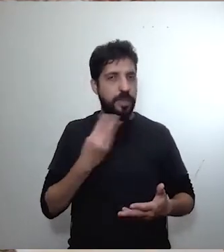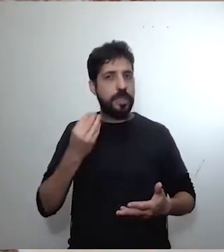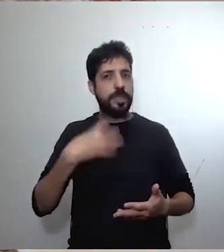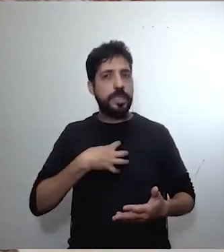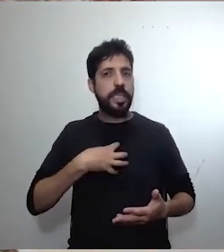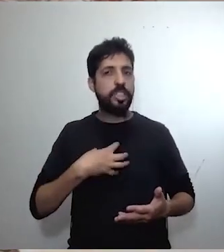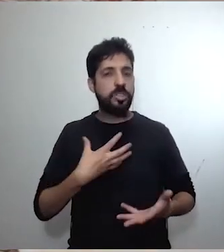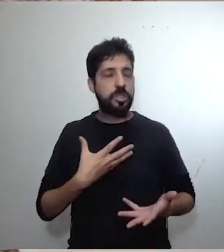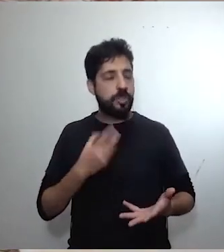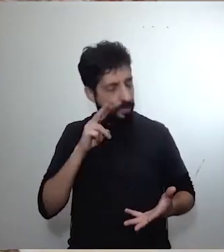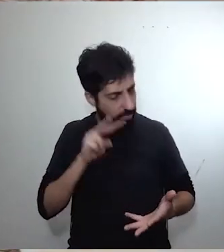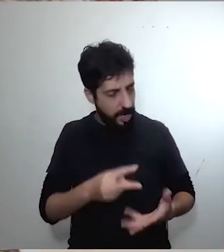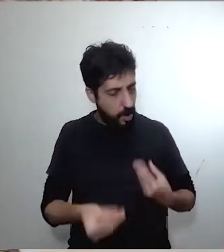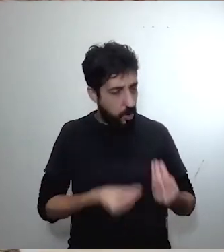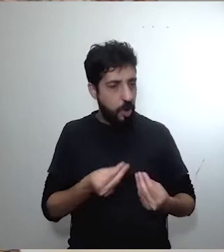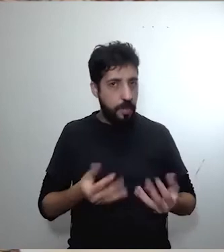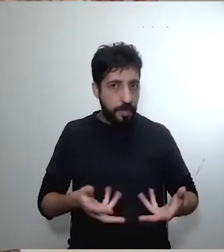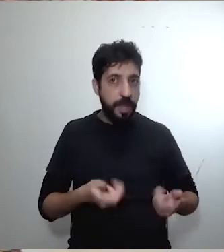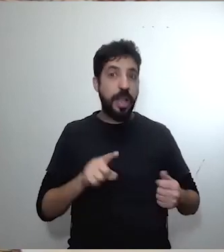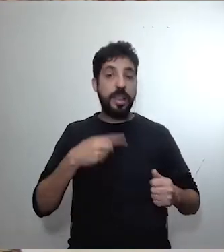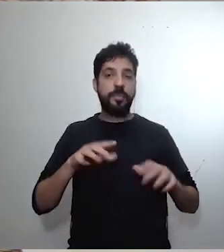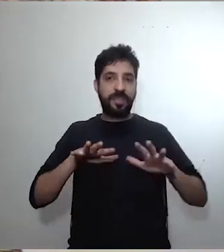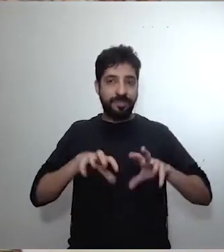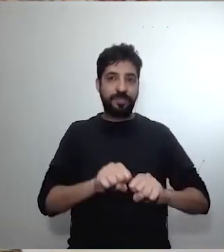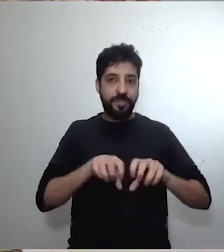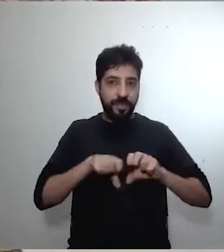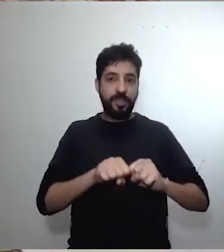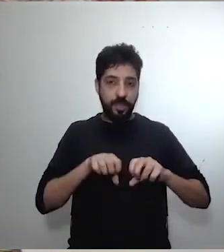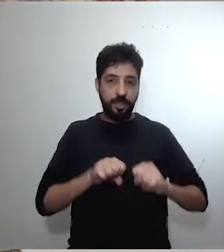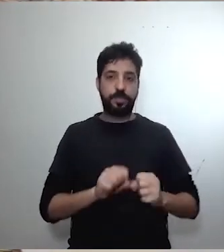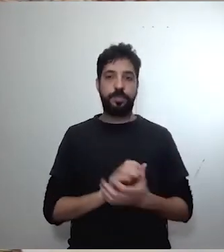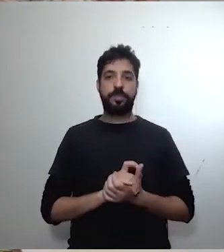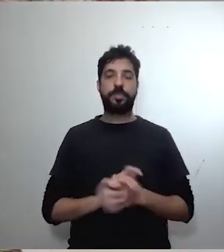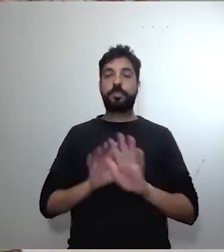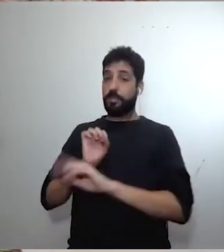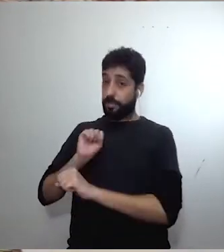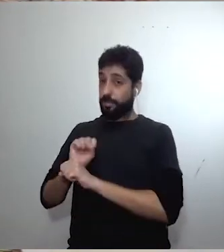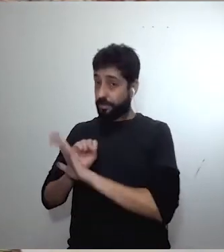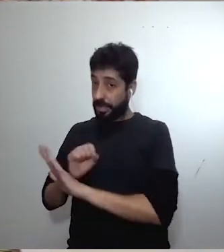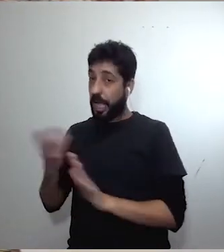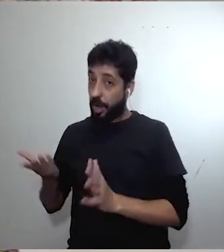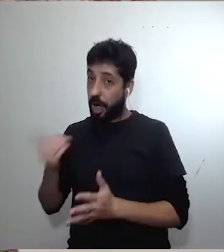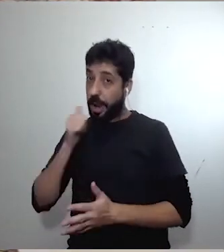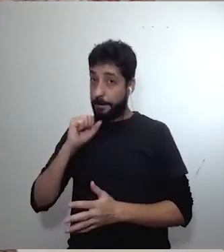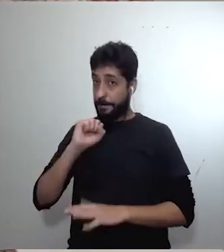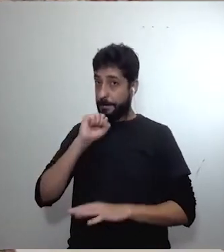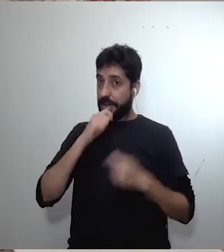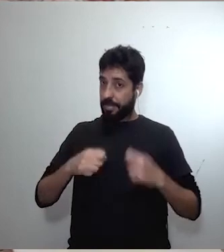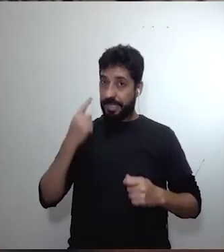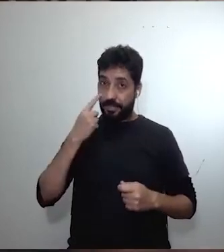e ir sentindo a textura da massa. Depois a gente vai amassar. Não, filho, agora essa aqui a mamãe tem que pôr, porque a mamãe tem que ver a quantidade,